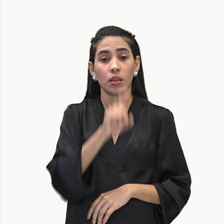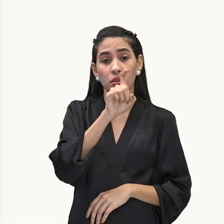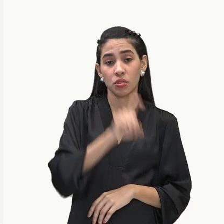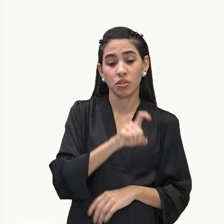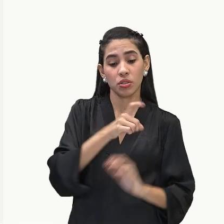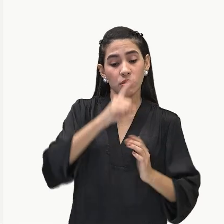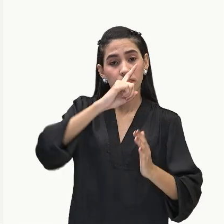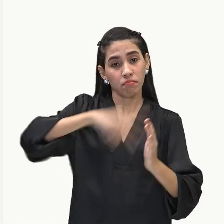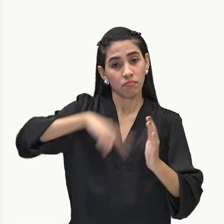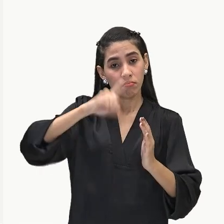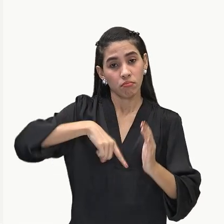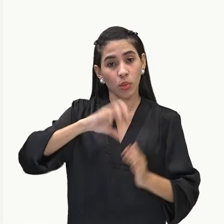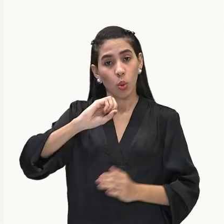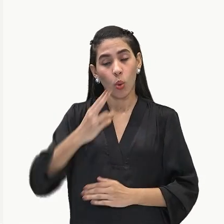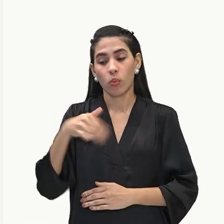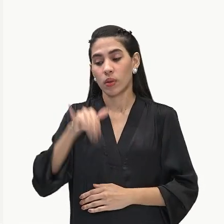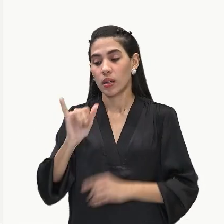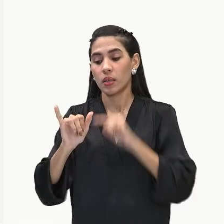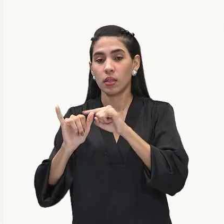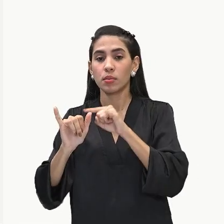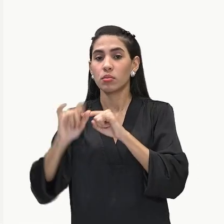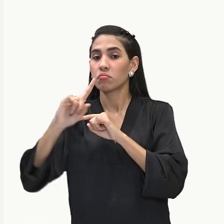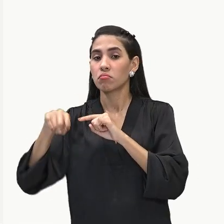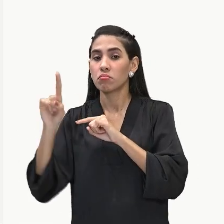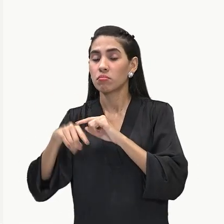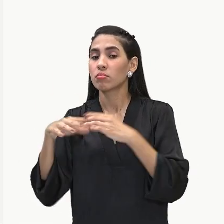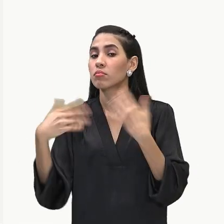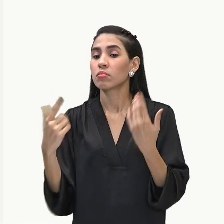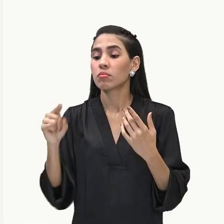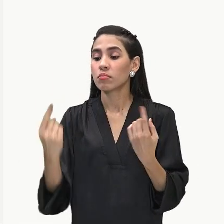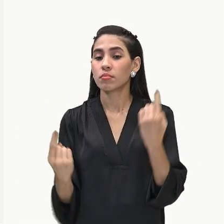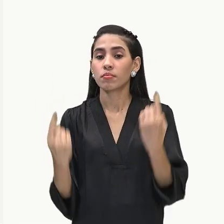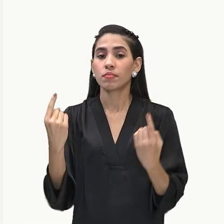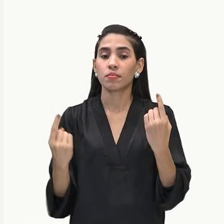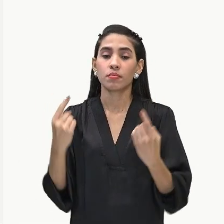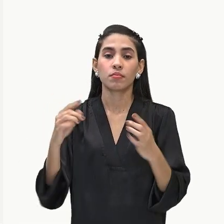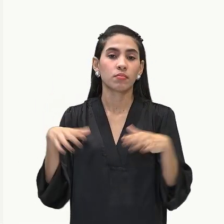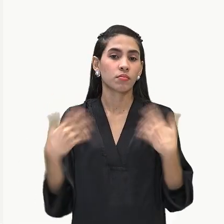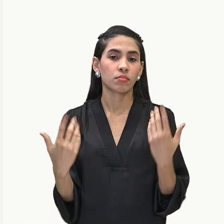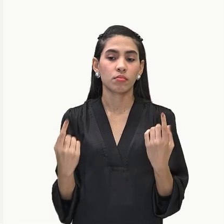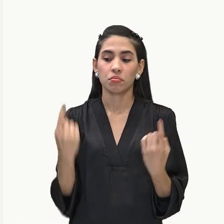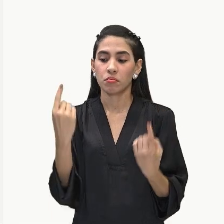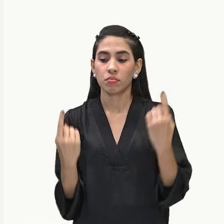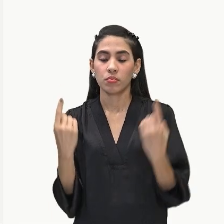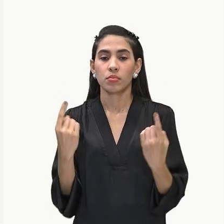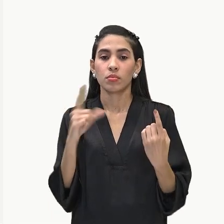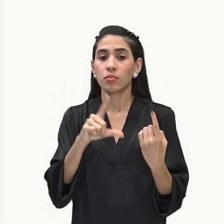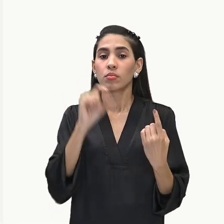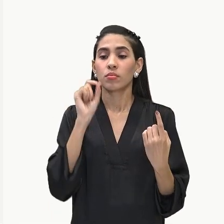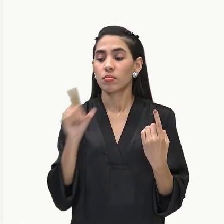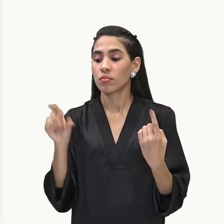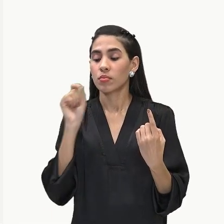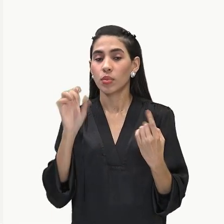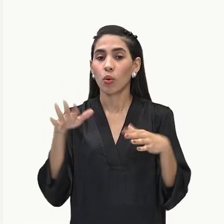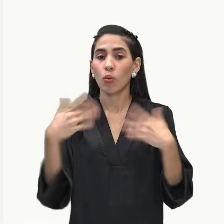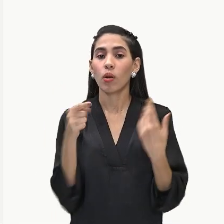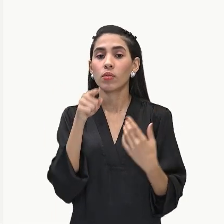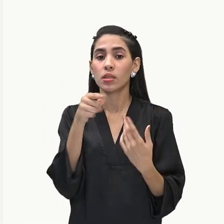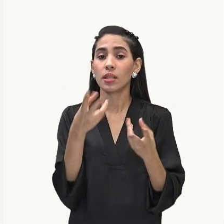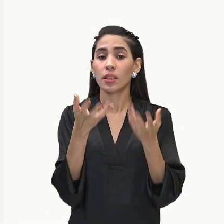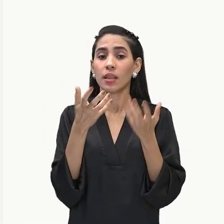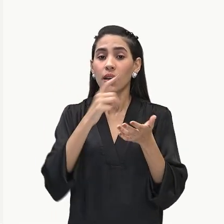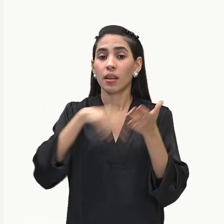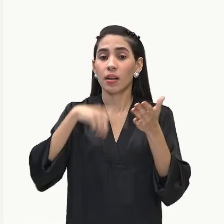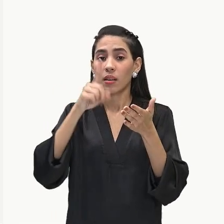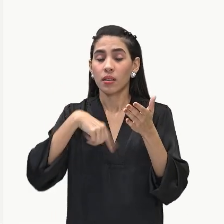nesse caso, ou a y. Da feita que você escolher qual variável você quer eliminar, é que você vai passar